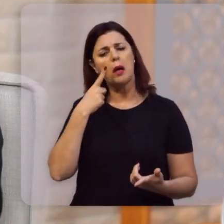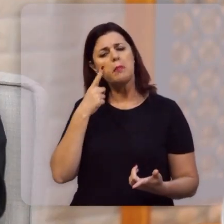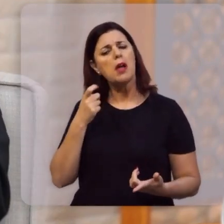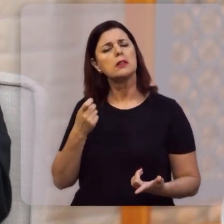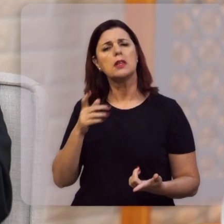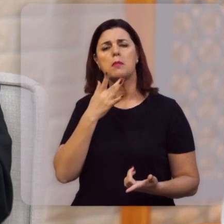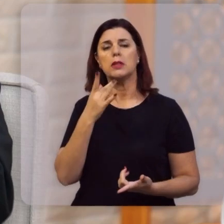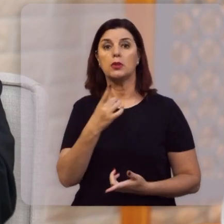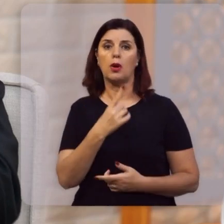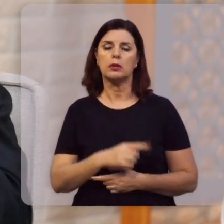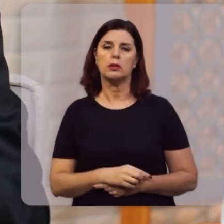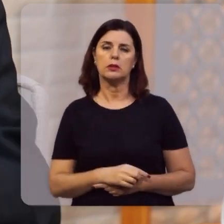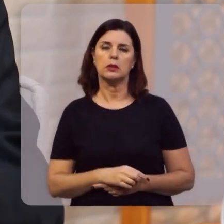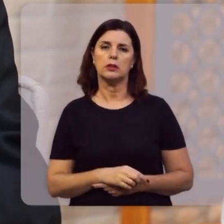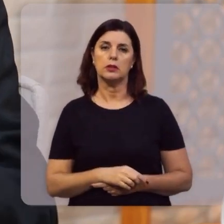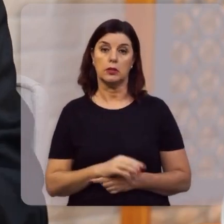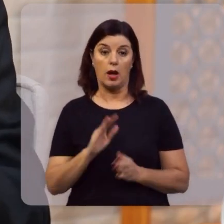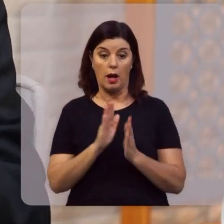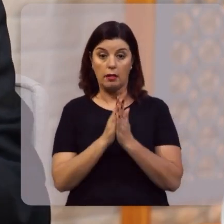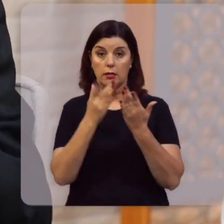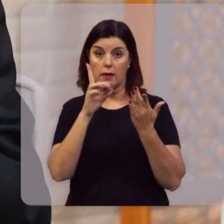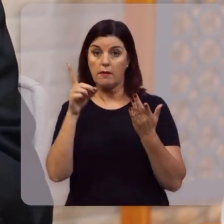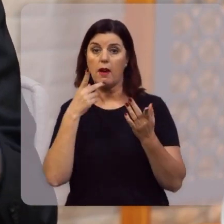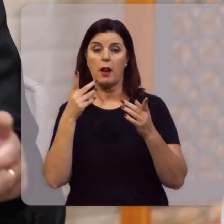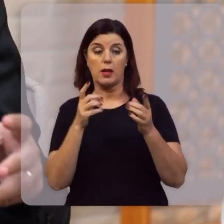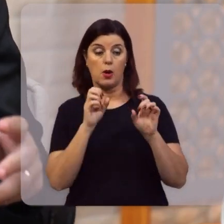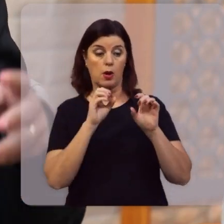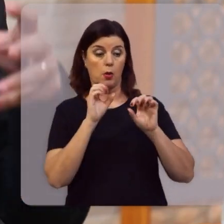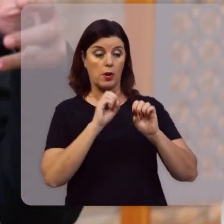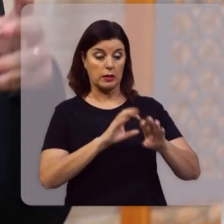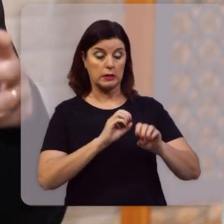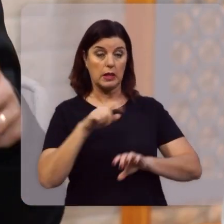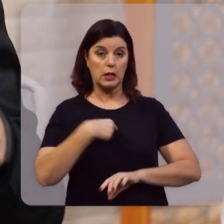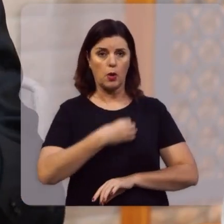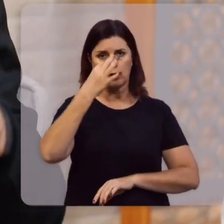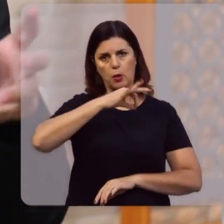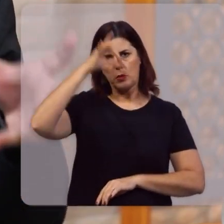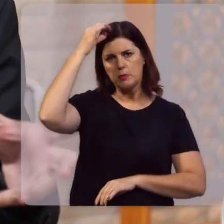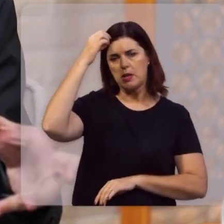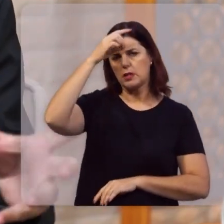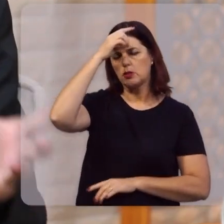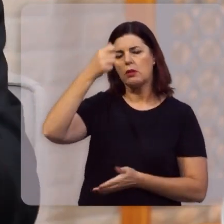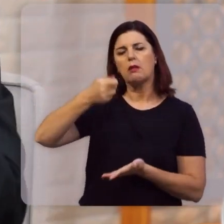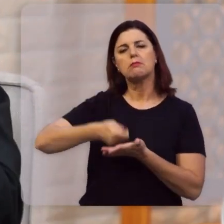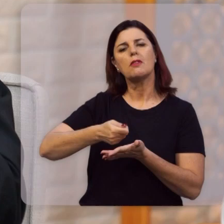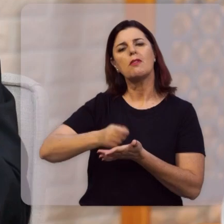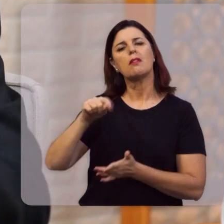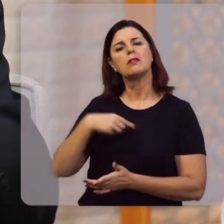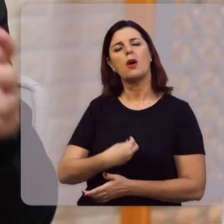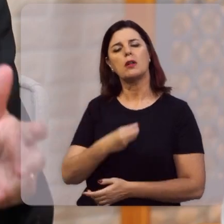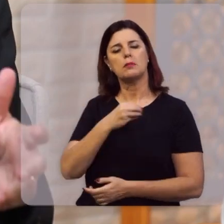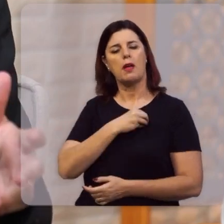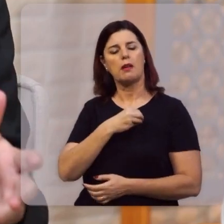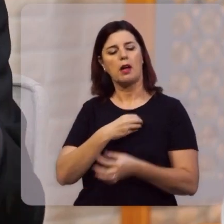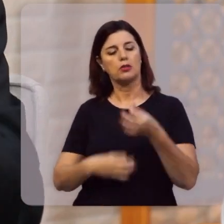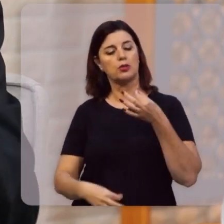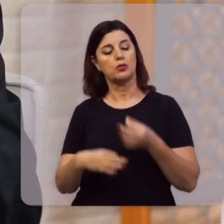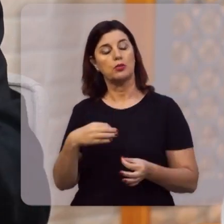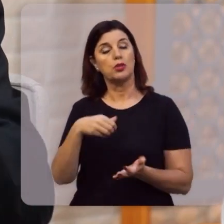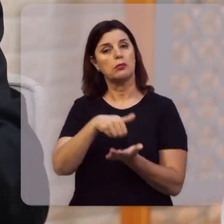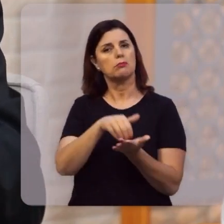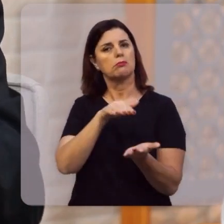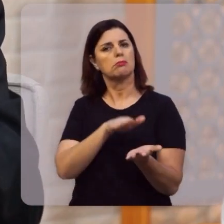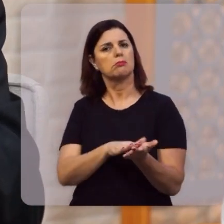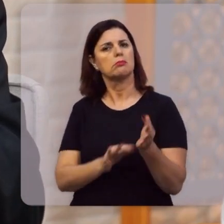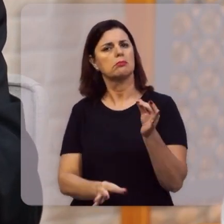a sabedoria bíblica então nos ensina que o Espírito Santo, né, é aquele que nos convence do pecado, da justiça e do